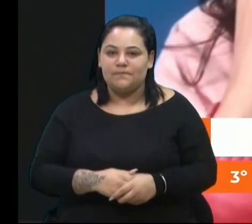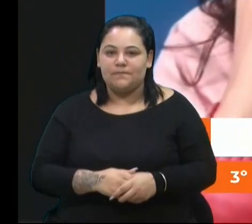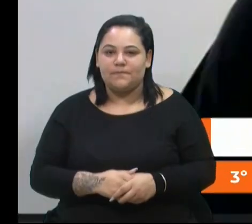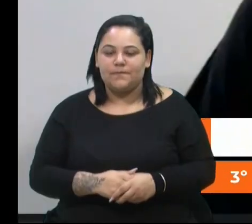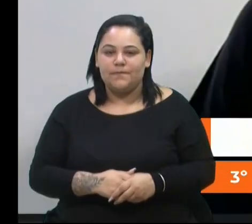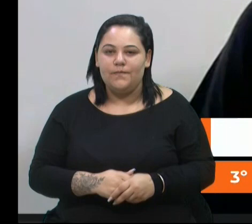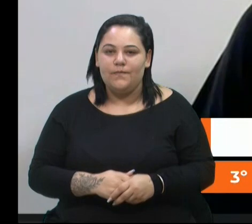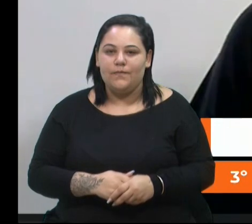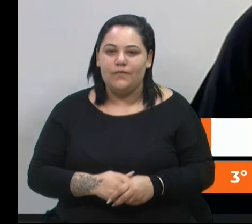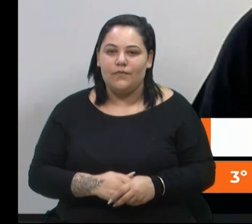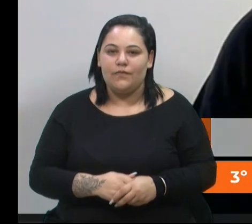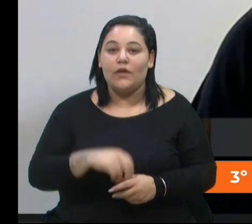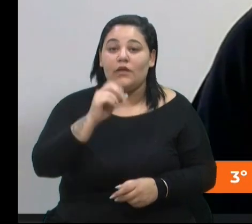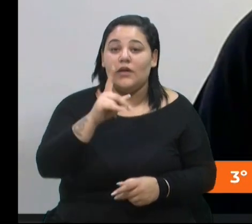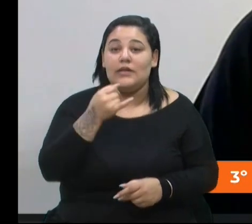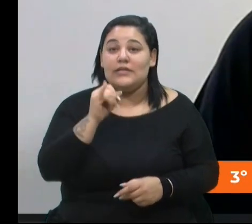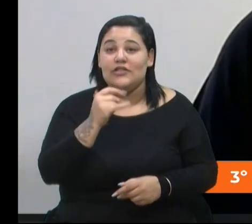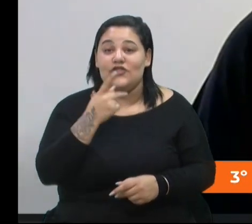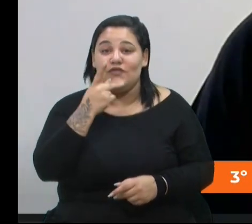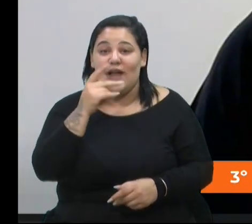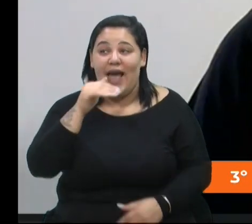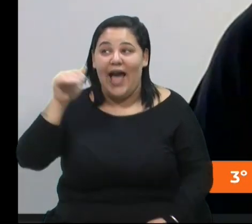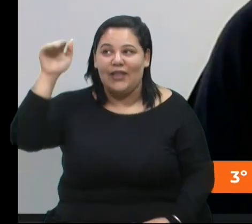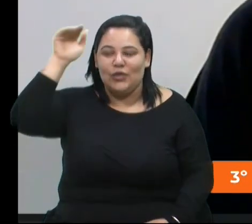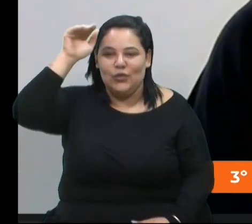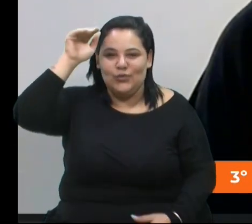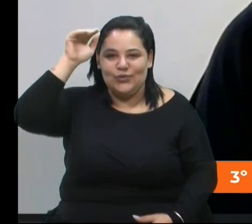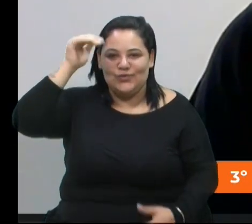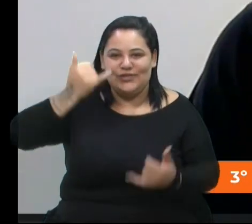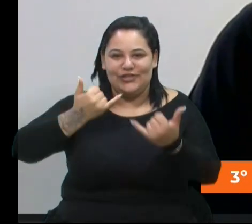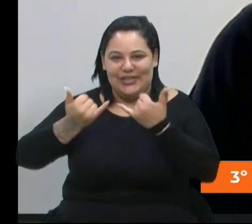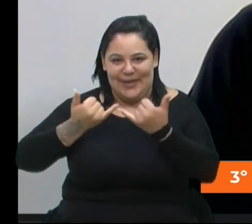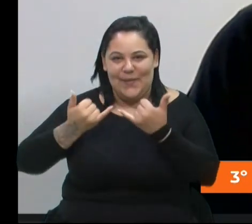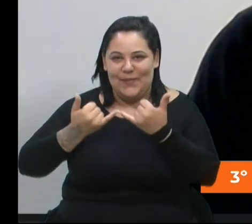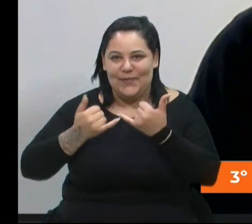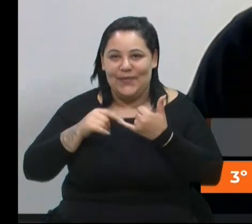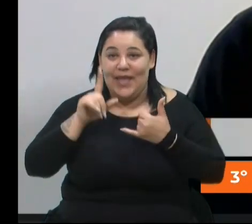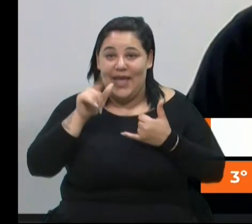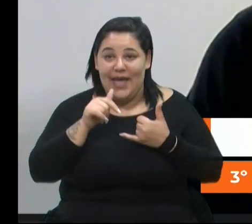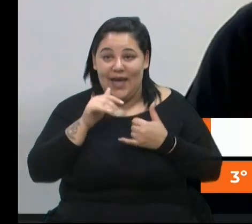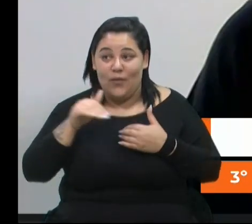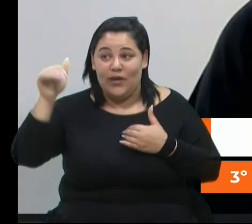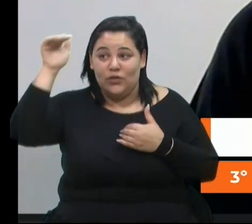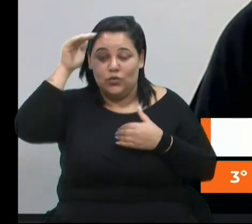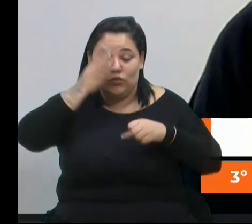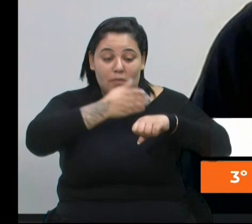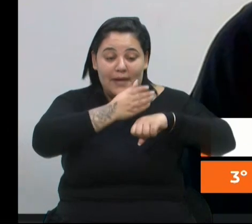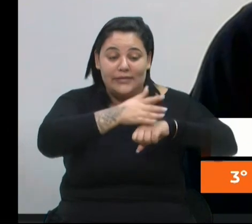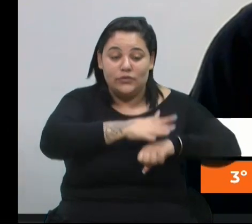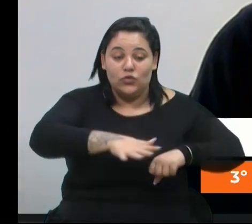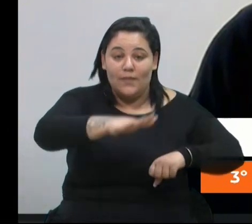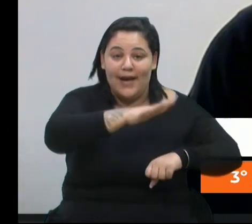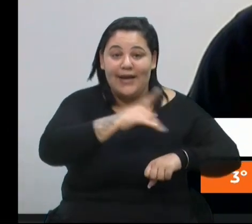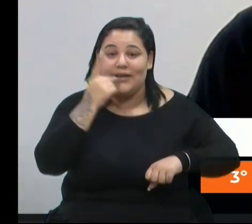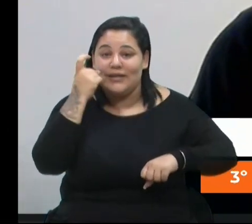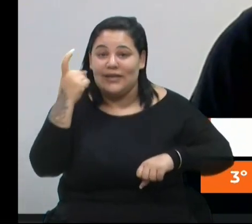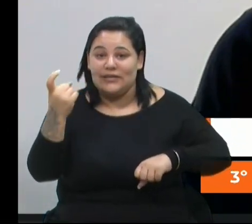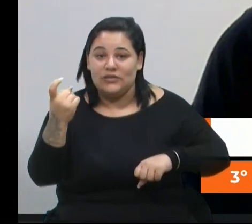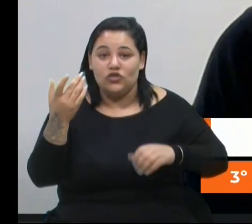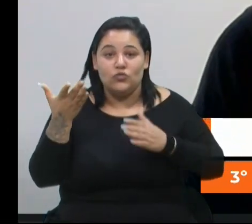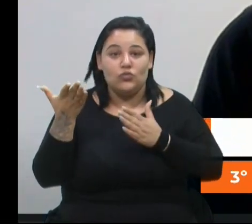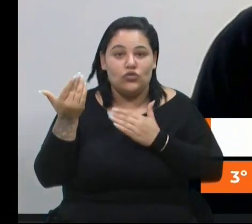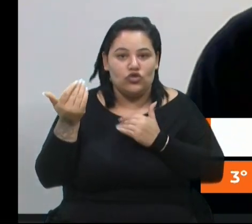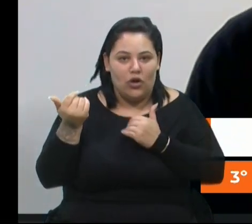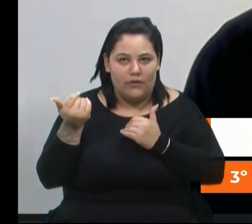beleza. Quando a gente fala adulto de referência, é aquele adulto que está dentro de uma área que é interessante para aquele jovem ou para